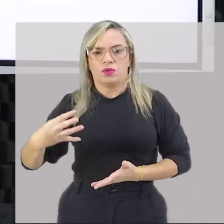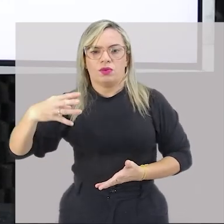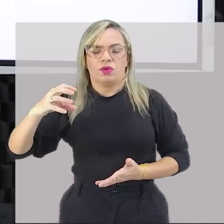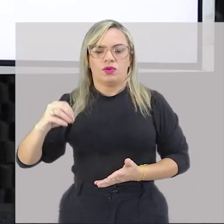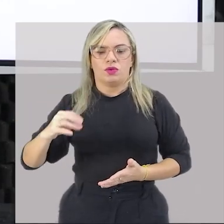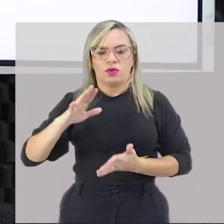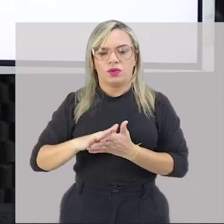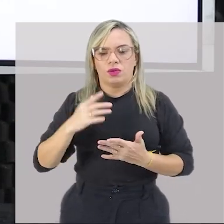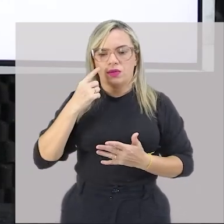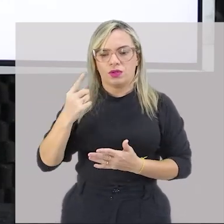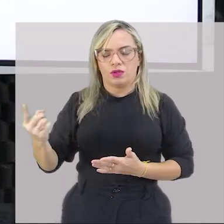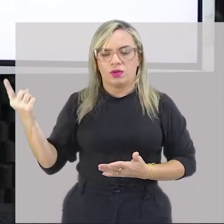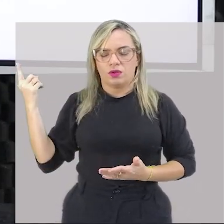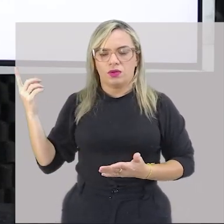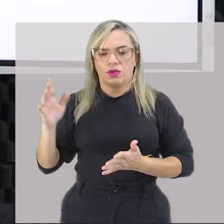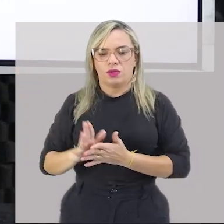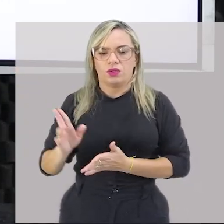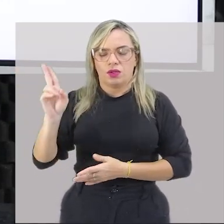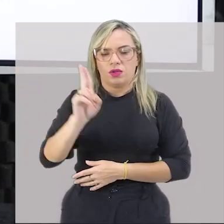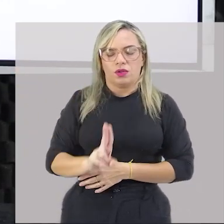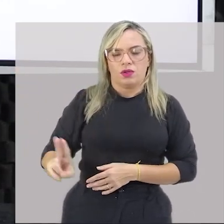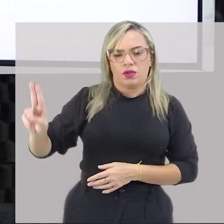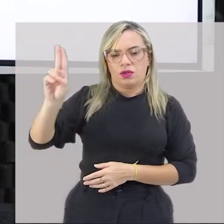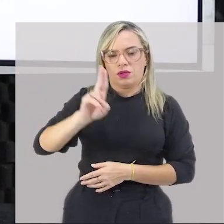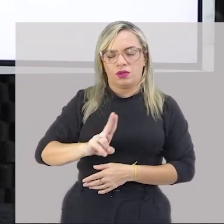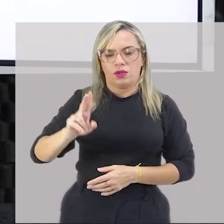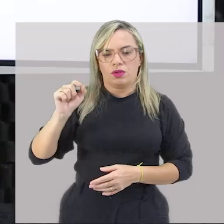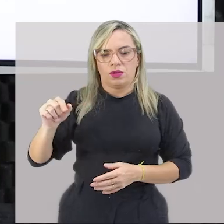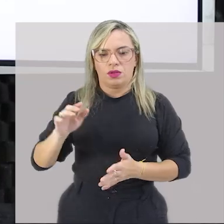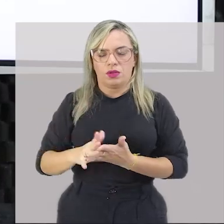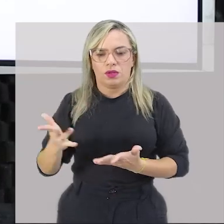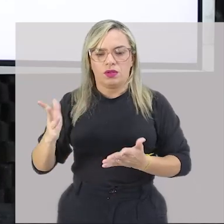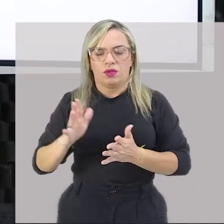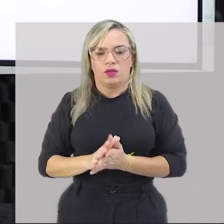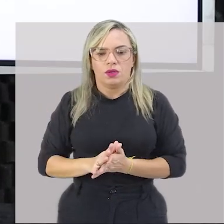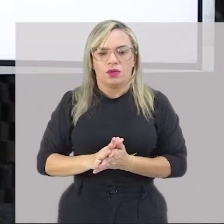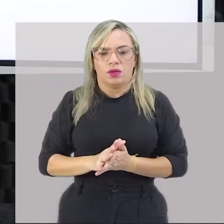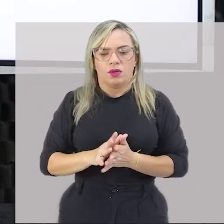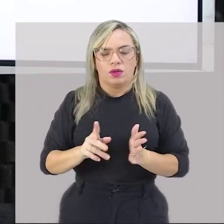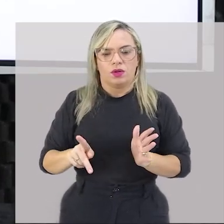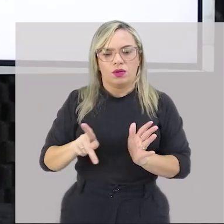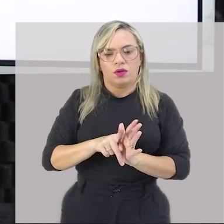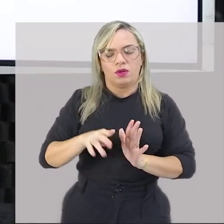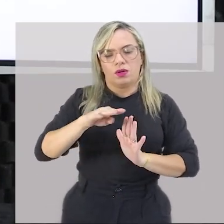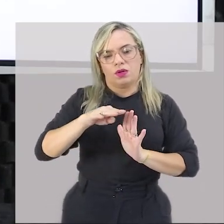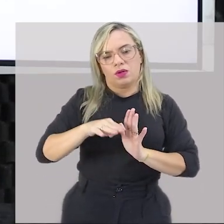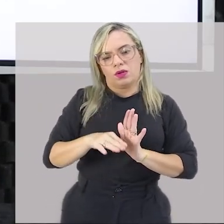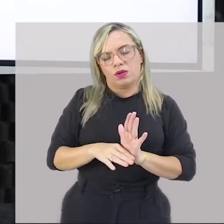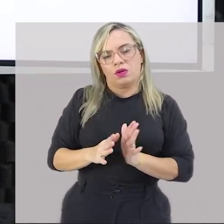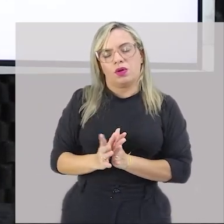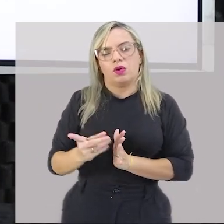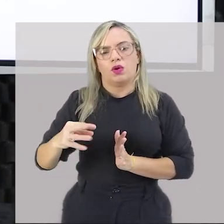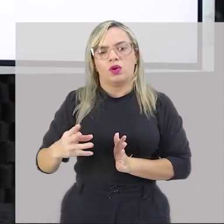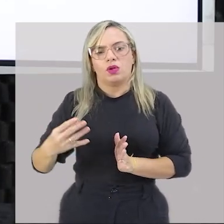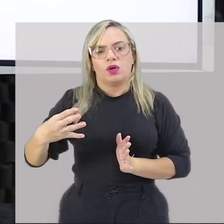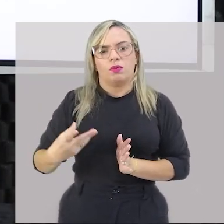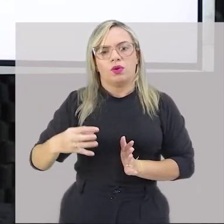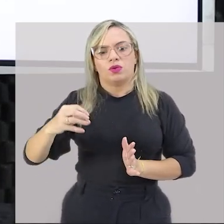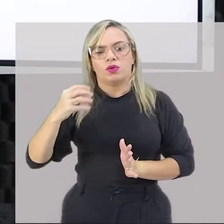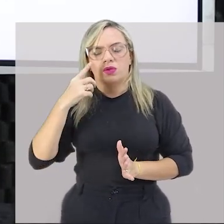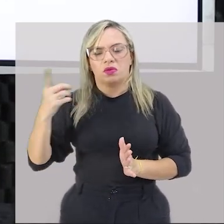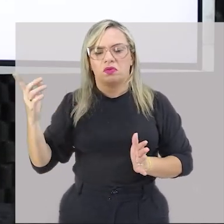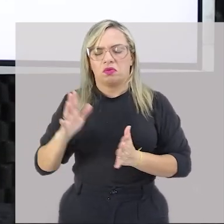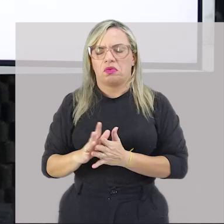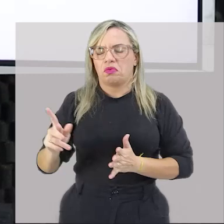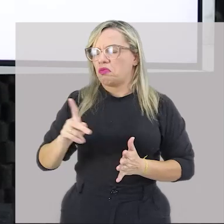dinamômetro, tá? Ela utiliza as mesmas propriedades que um dinamômetro utiliza. Mas, professor,